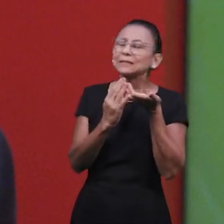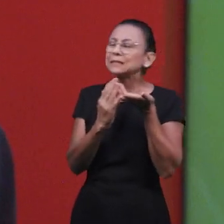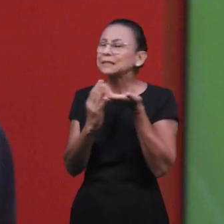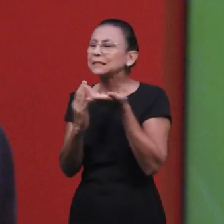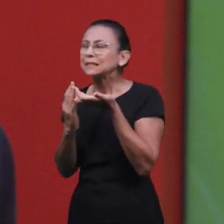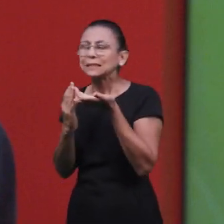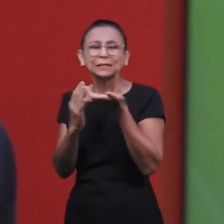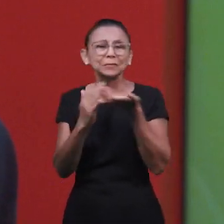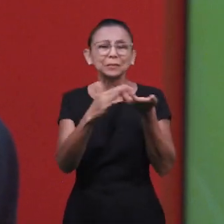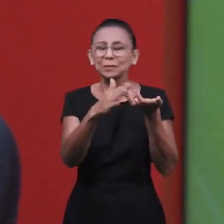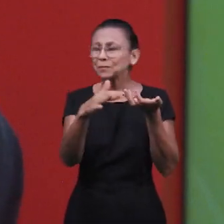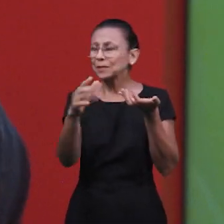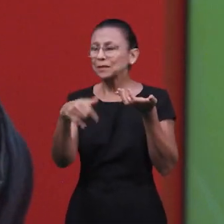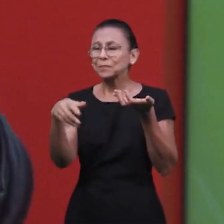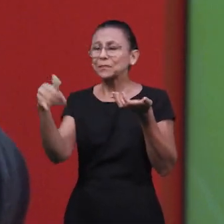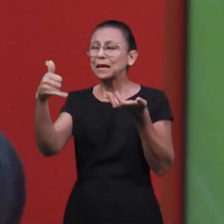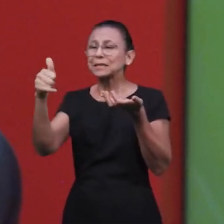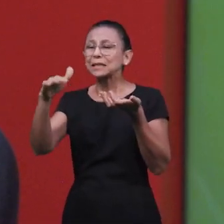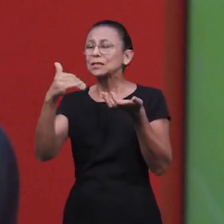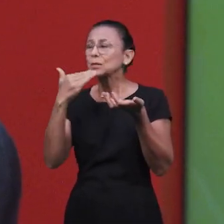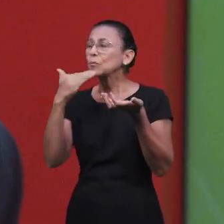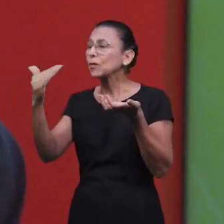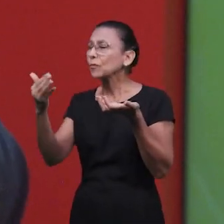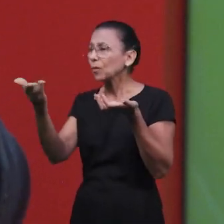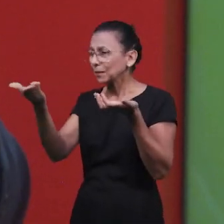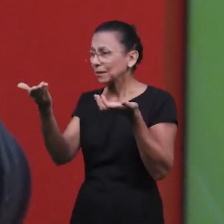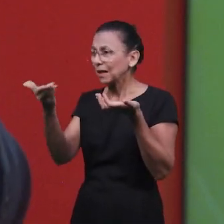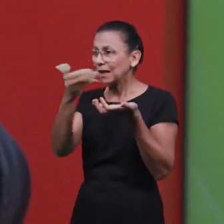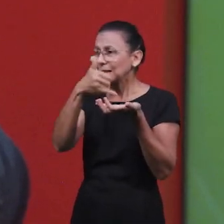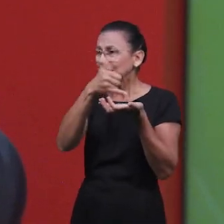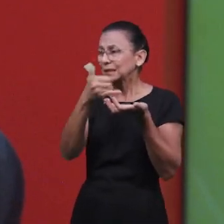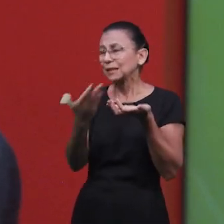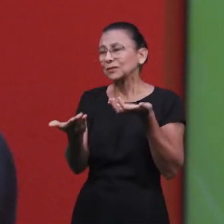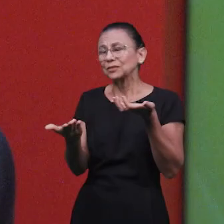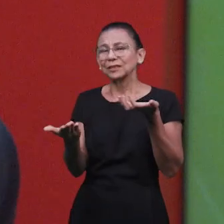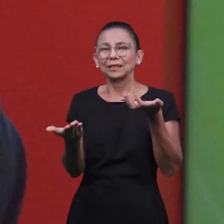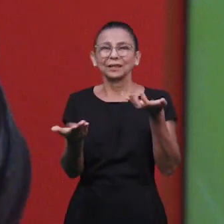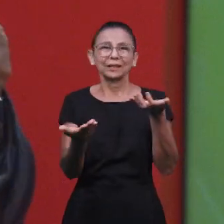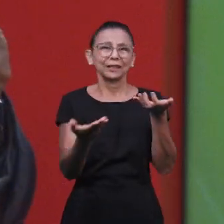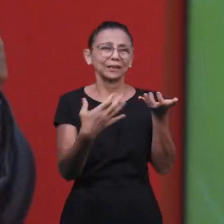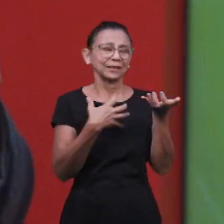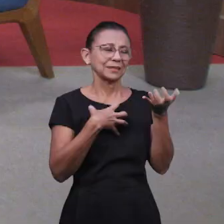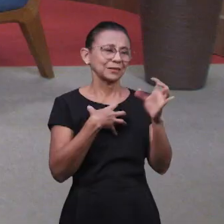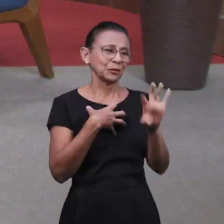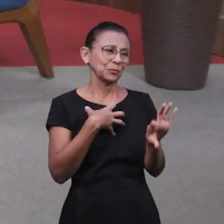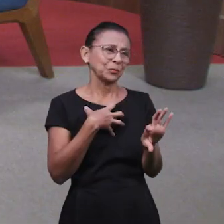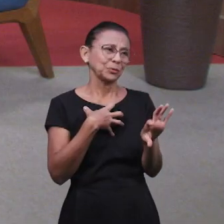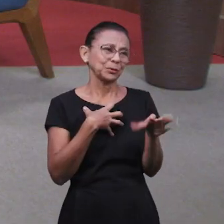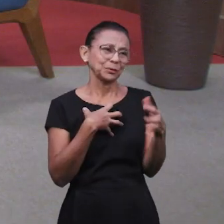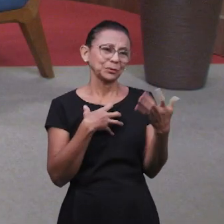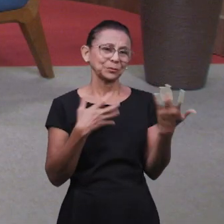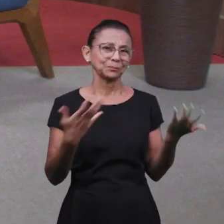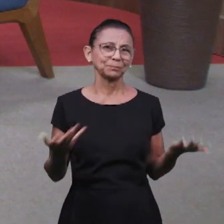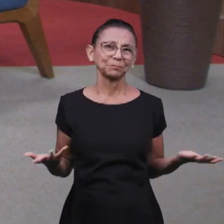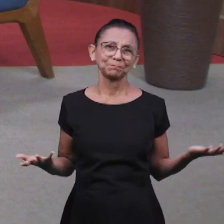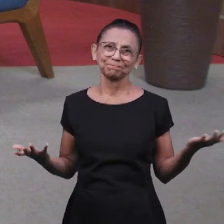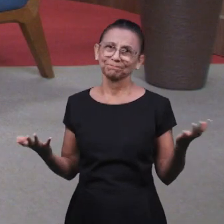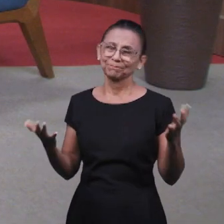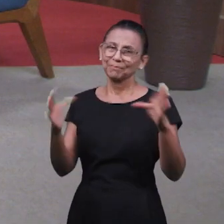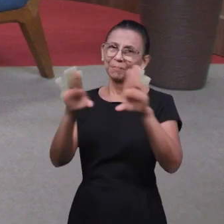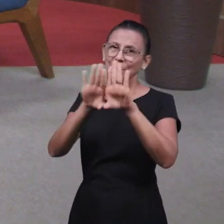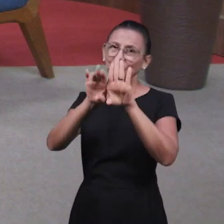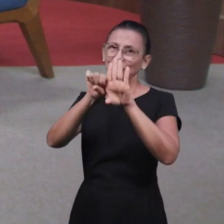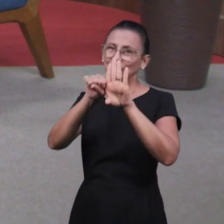ir tentar adquirir azeite, mas naquela altura, Josia, já não havia mais tempo, porque a porta se